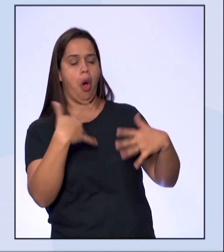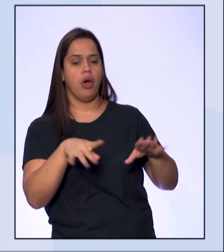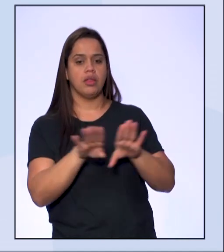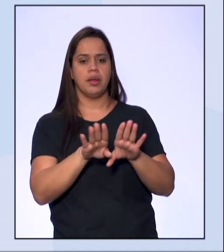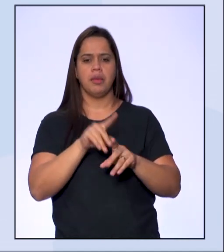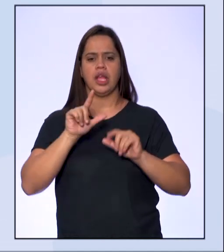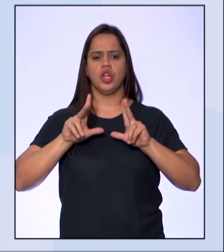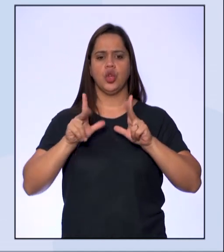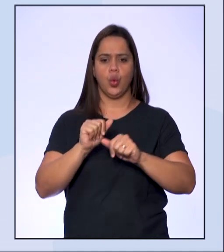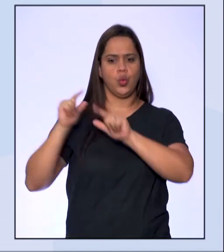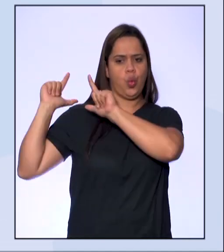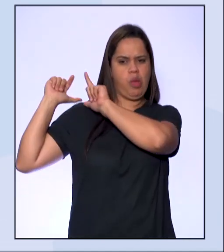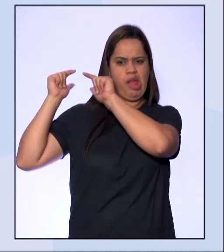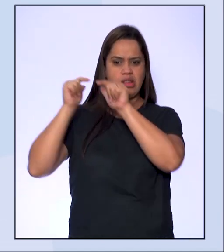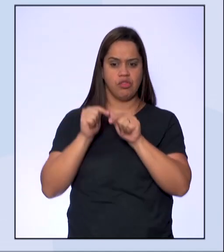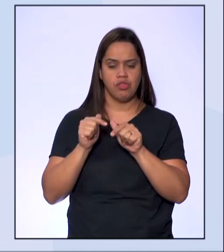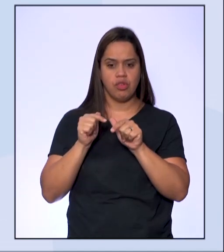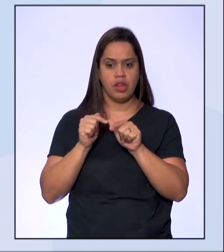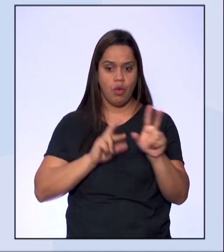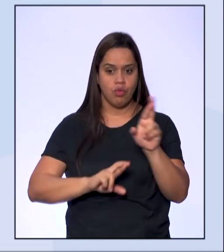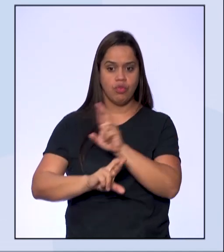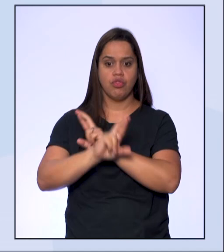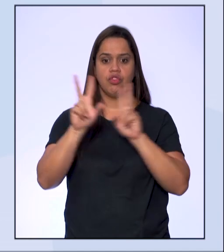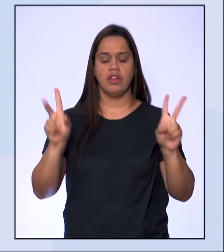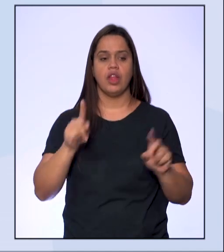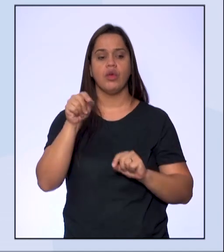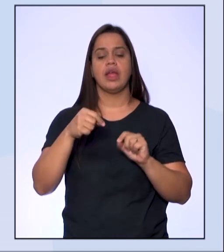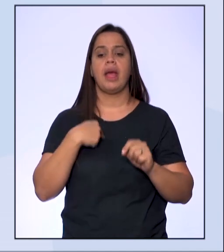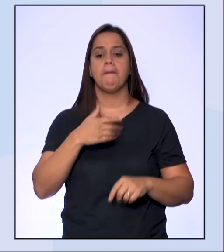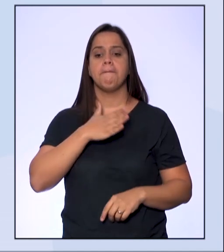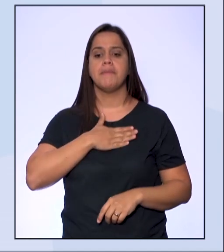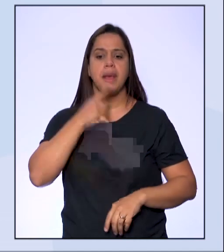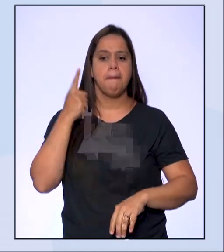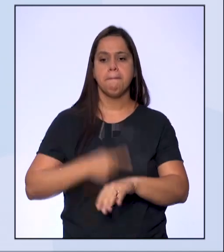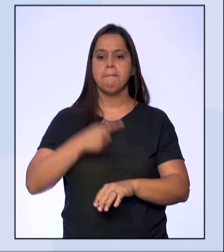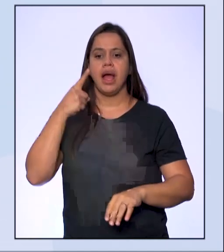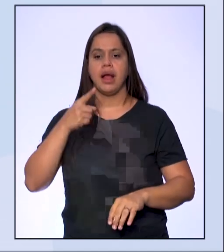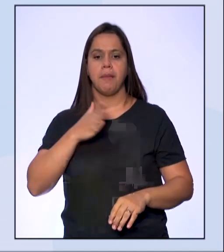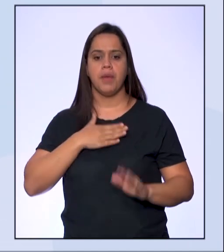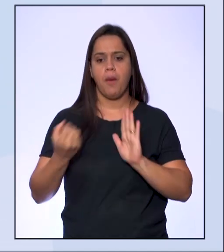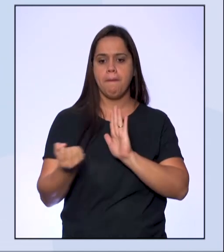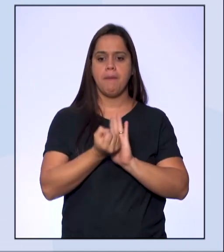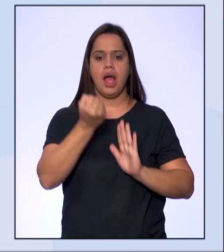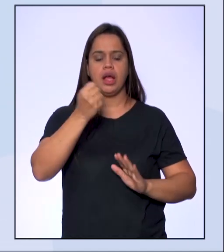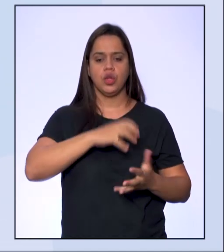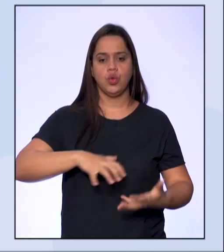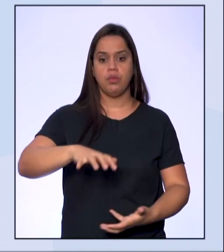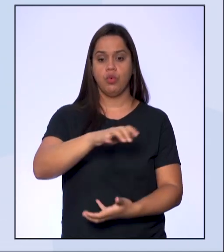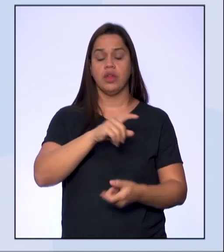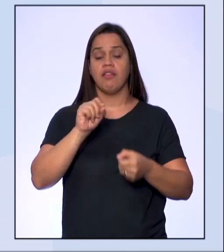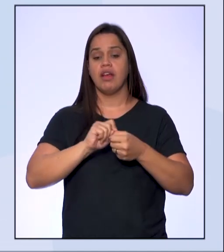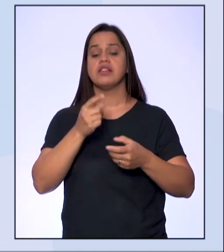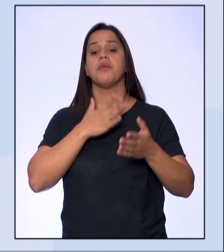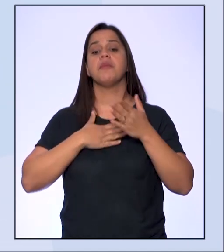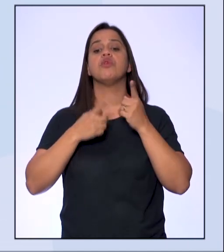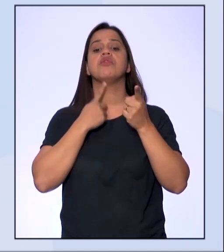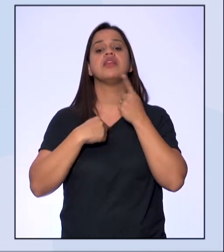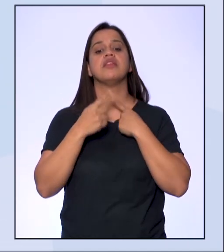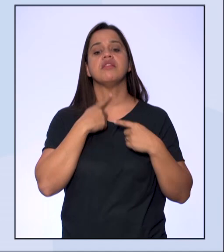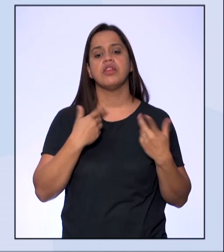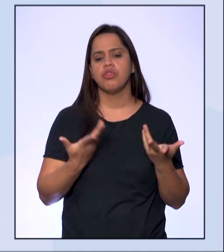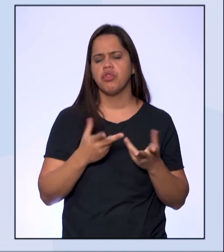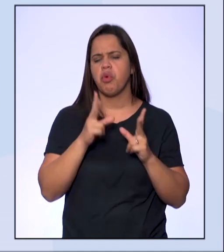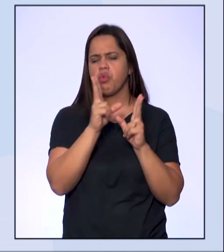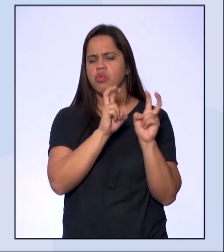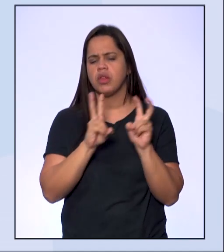tão demodês, é querer deixar nossa marca no mundo. E como realizar tal desejo? Quando o tema é tatuagem, por exemplo,